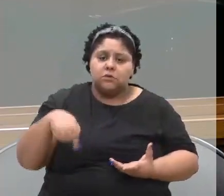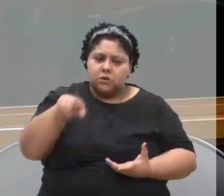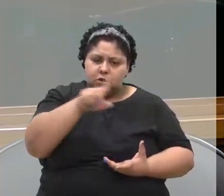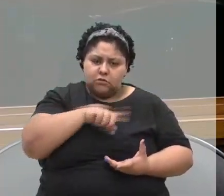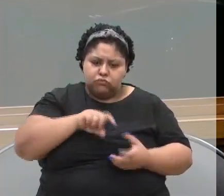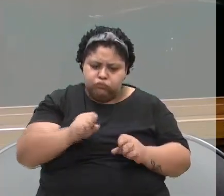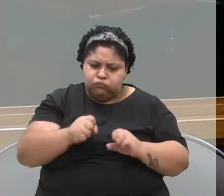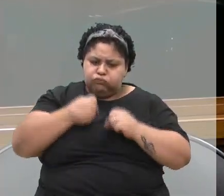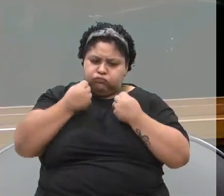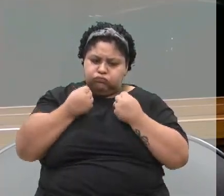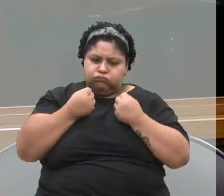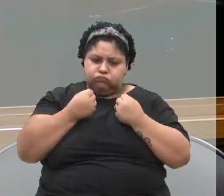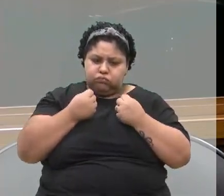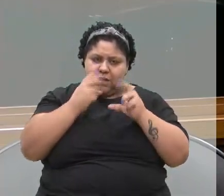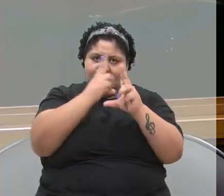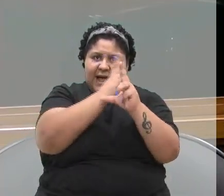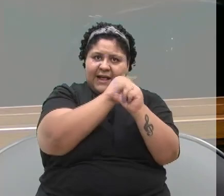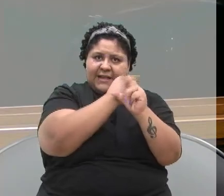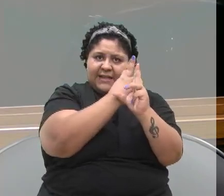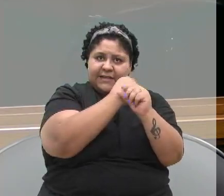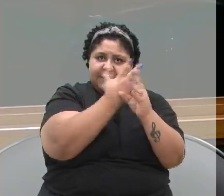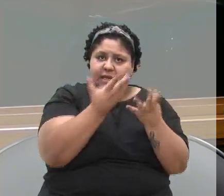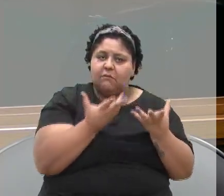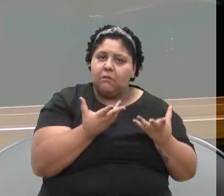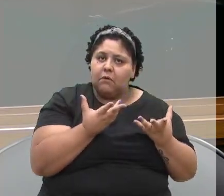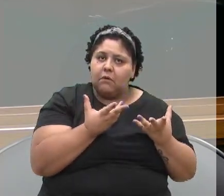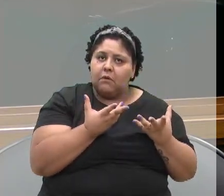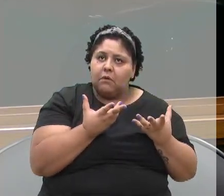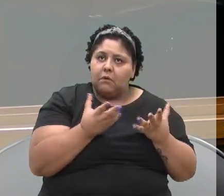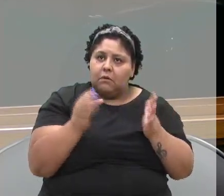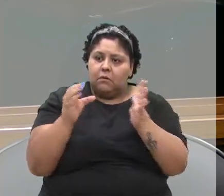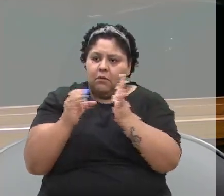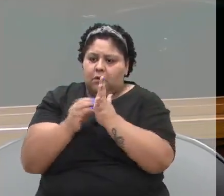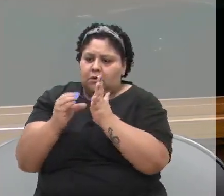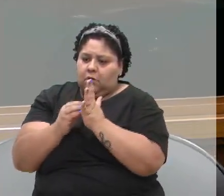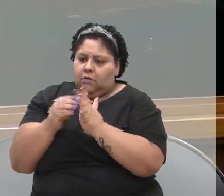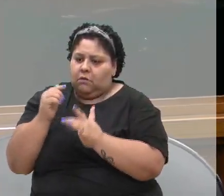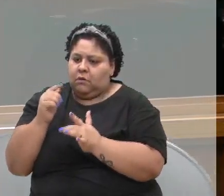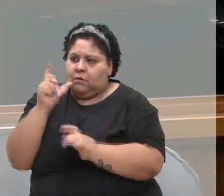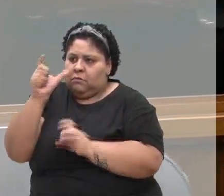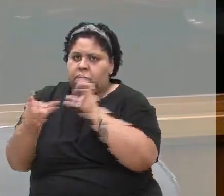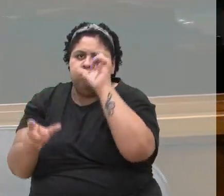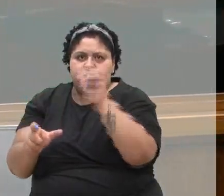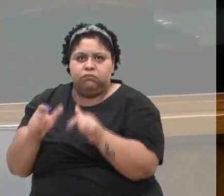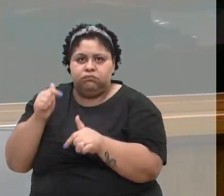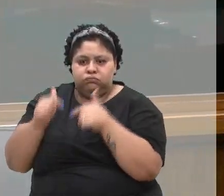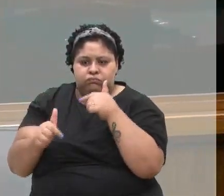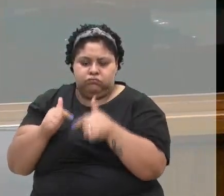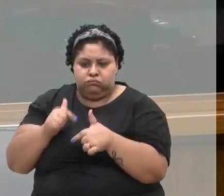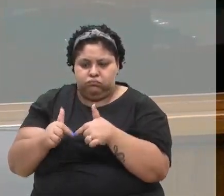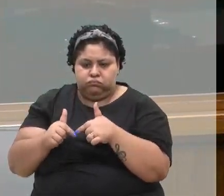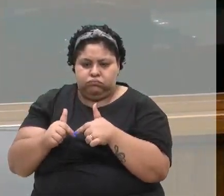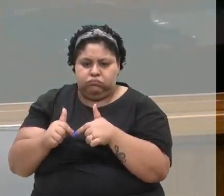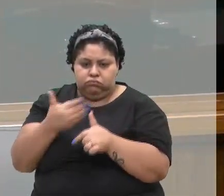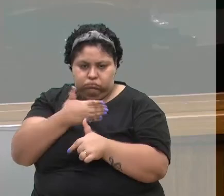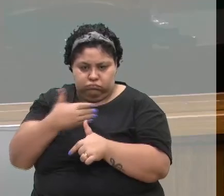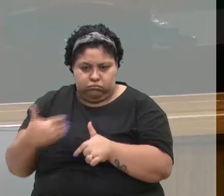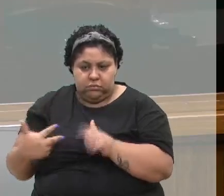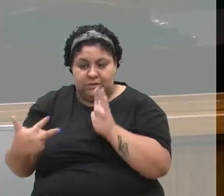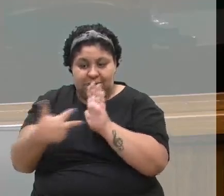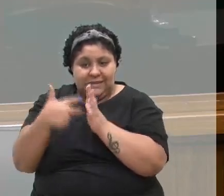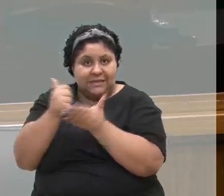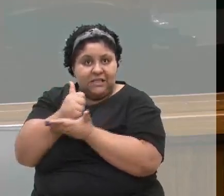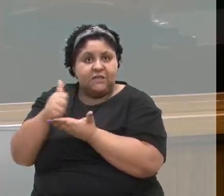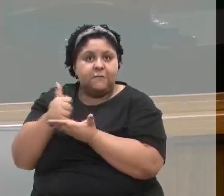enfrentando uma epidemia e os servidores, as pessoas que trabalham no serviço público e na atenção